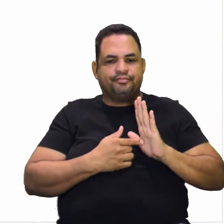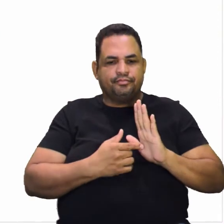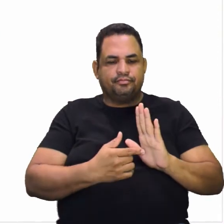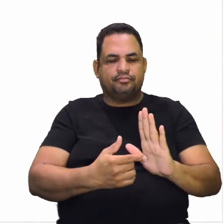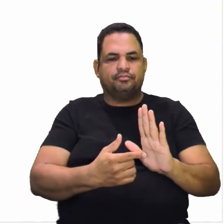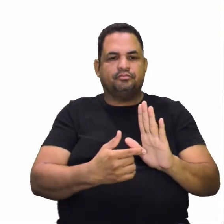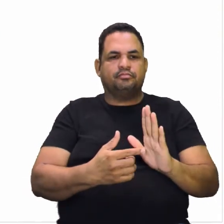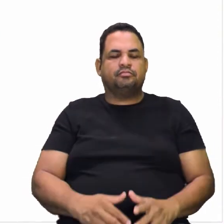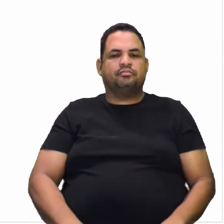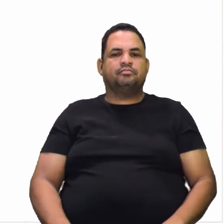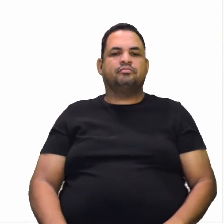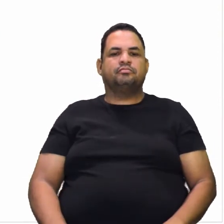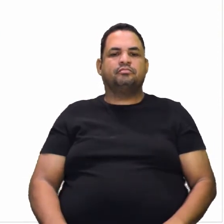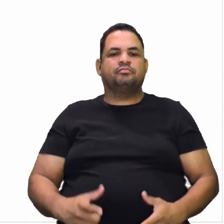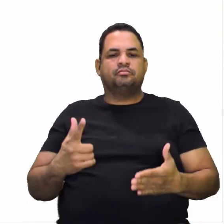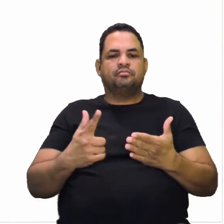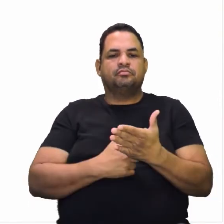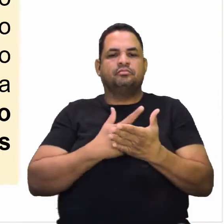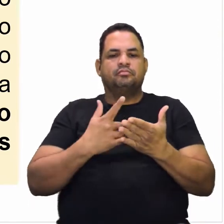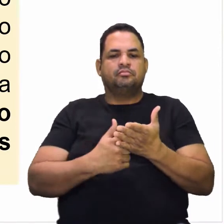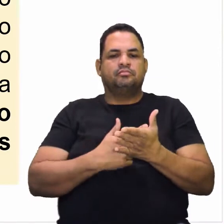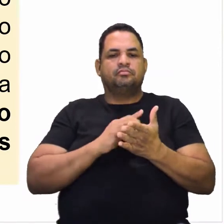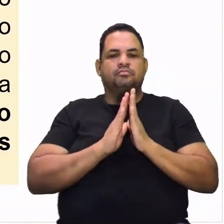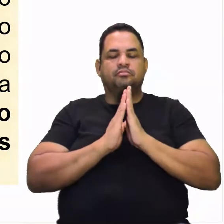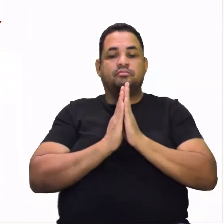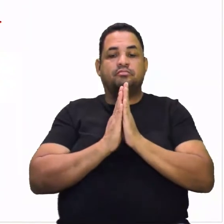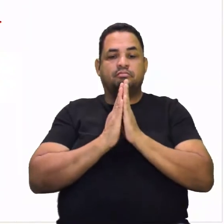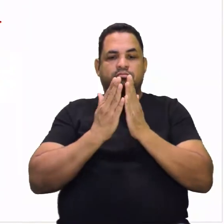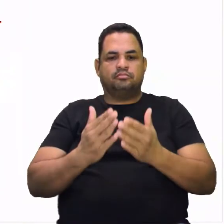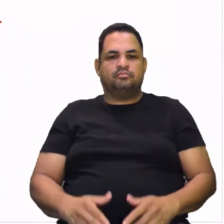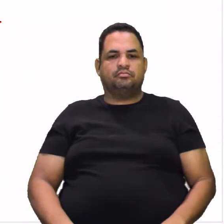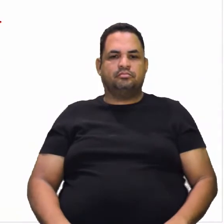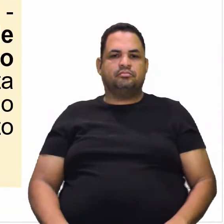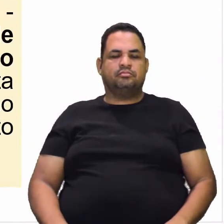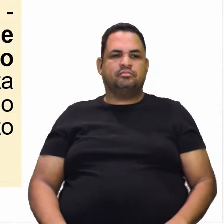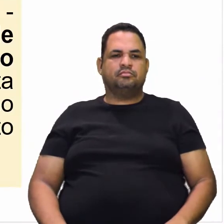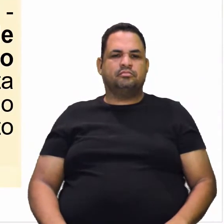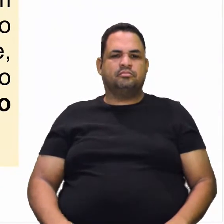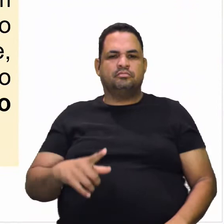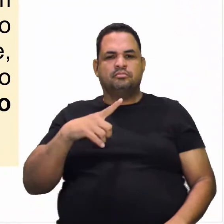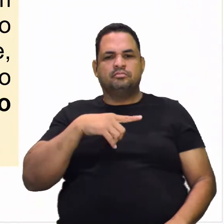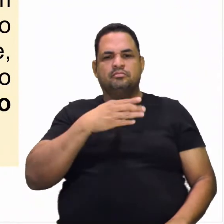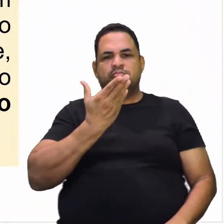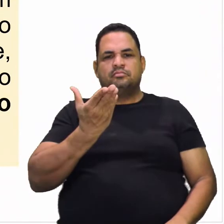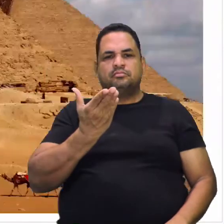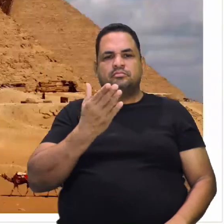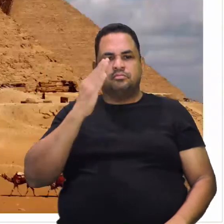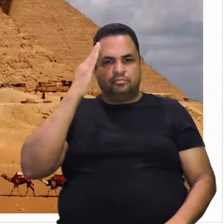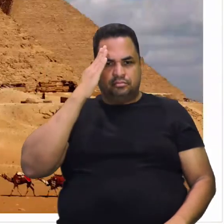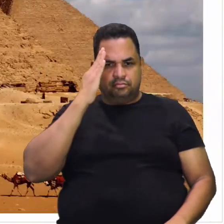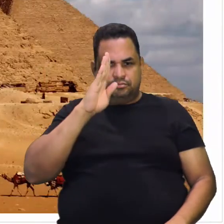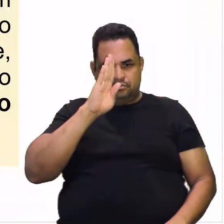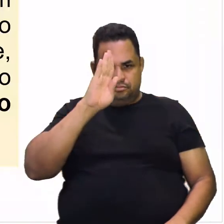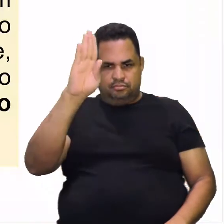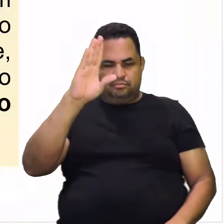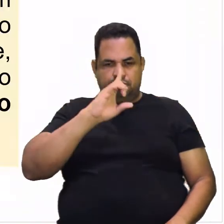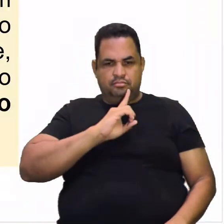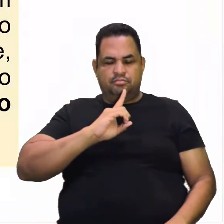apresentar o livro sagrado. Então eu coloquei para vocês aqui só os principais